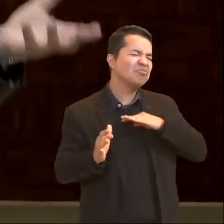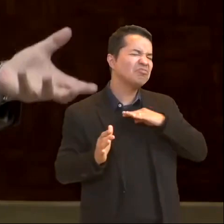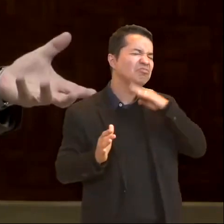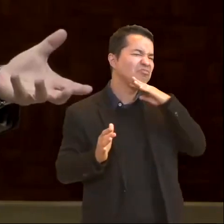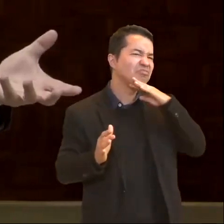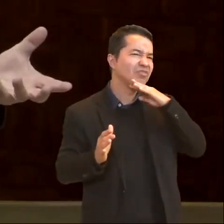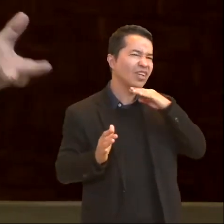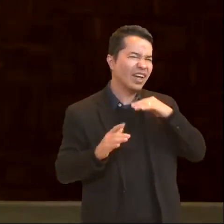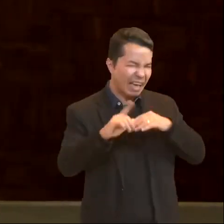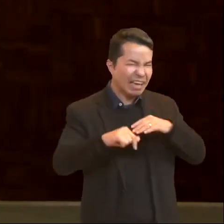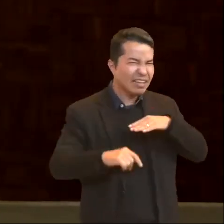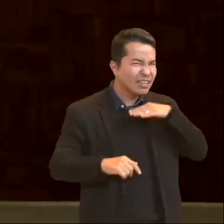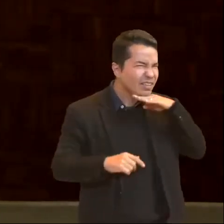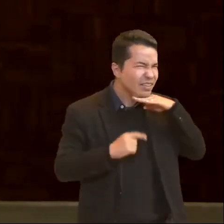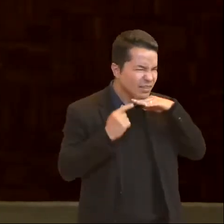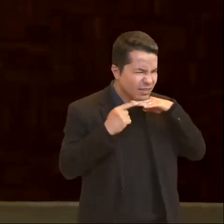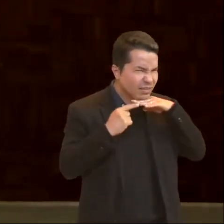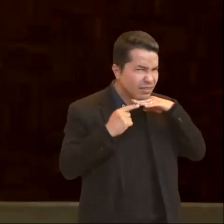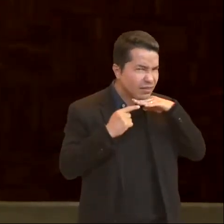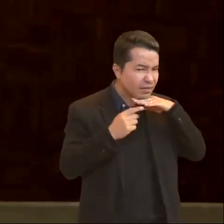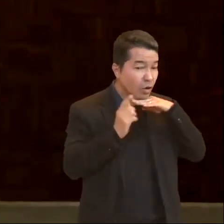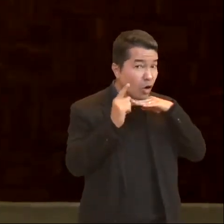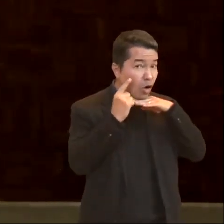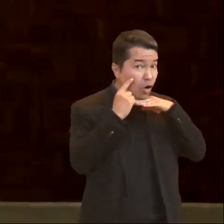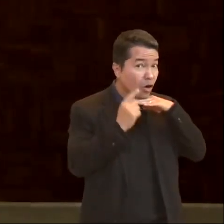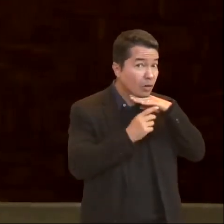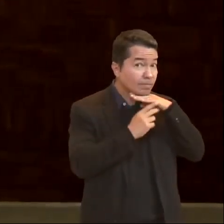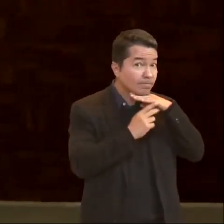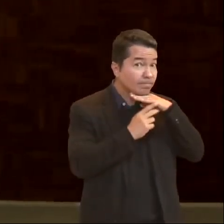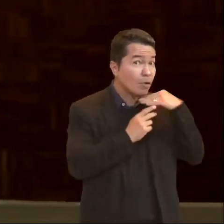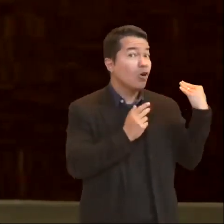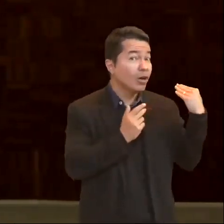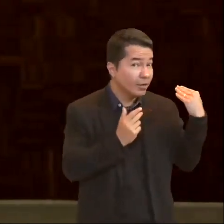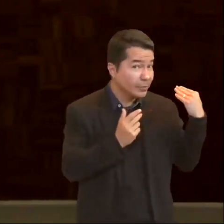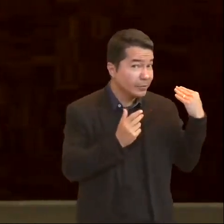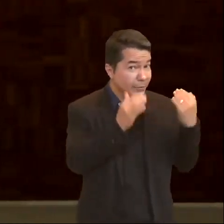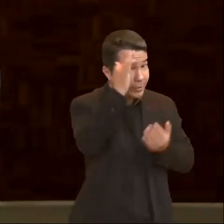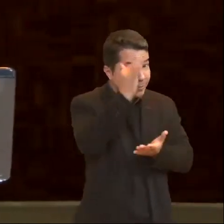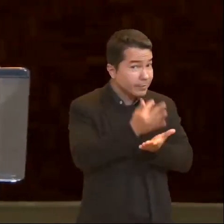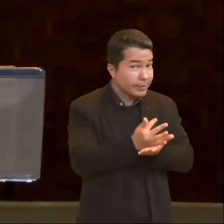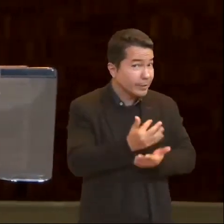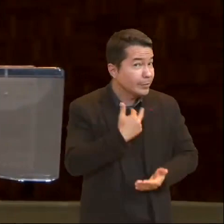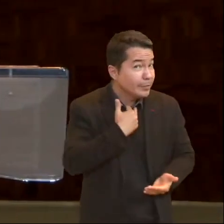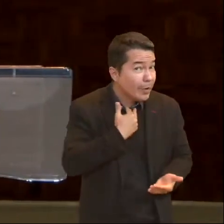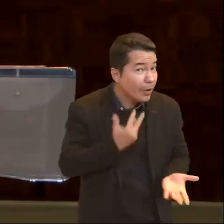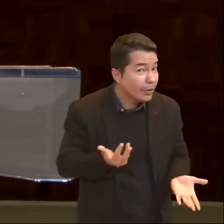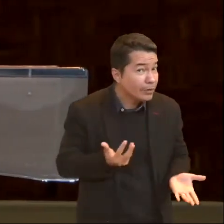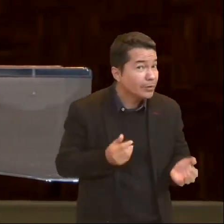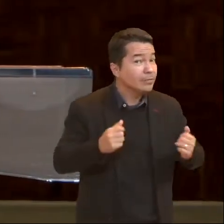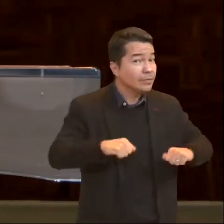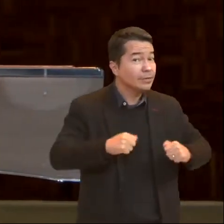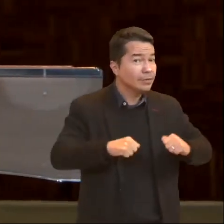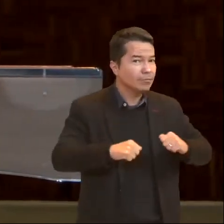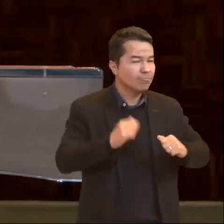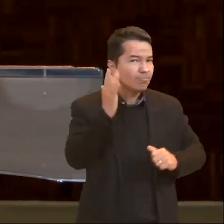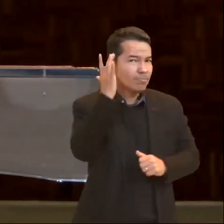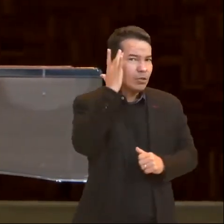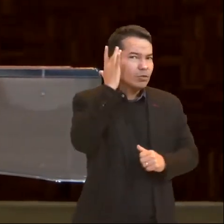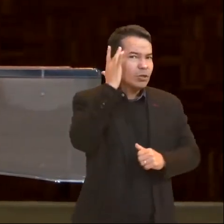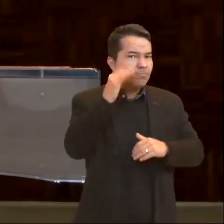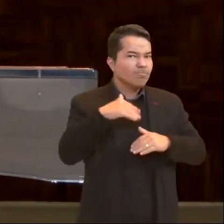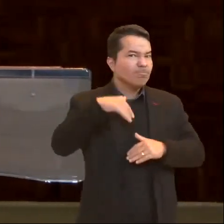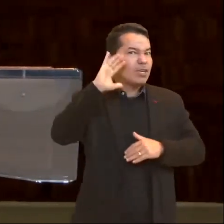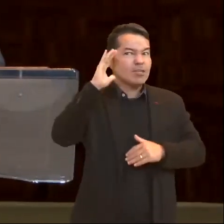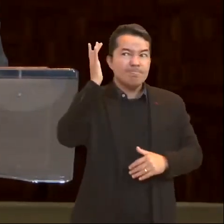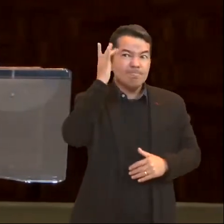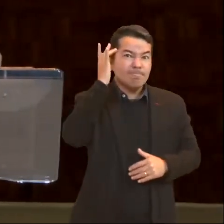se conforme com essa maturidade. Ao contrário, você tem que buscar crescer nessa maturidade. E aí então